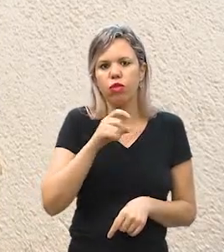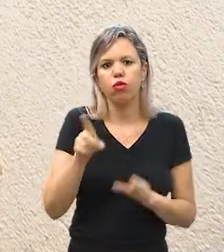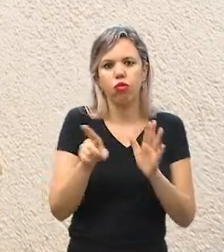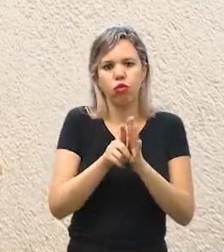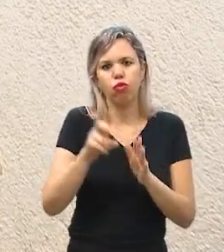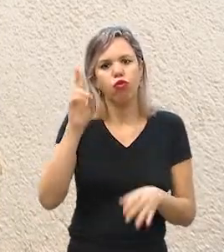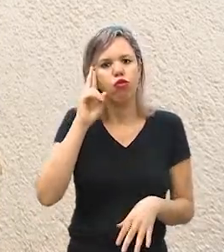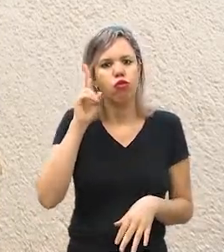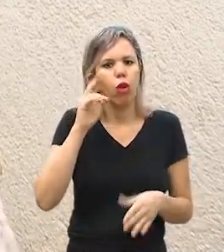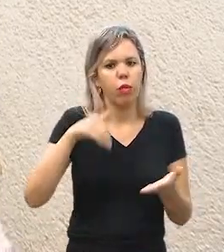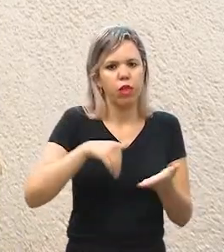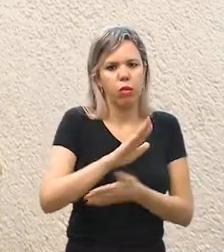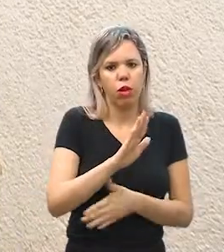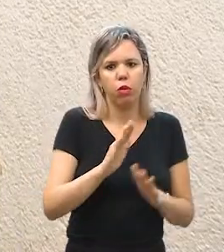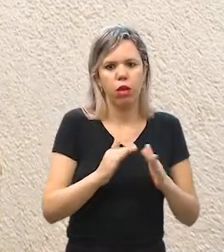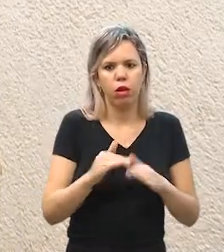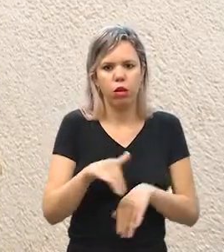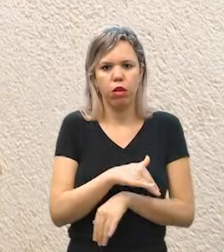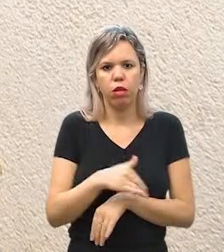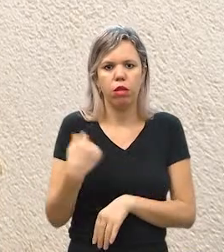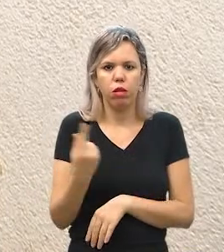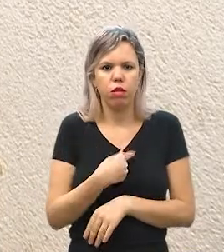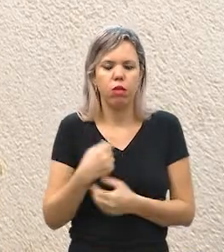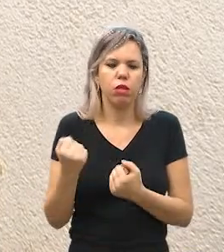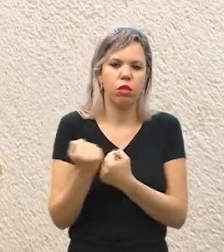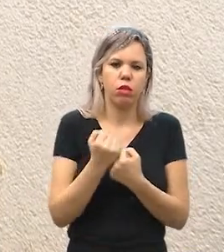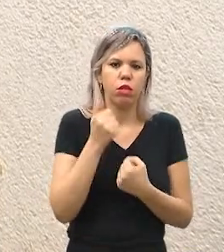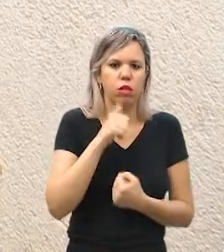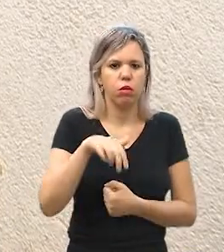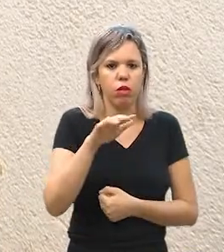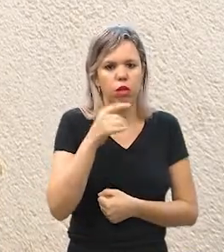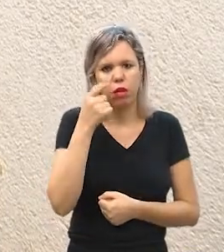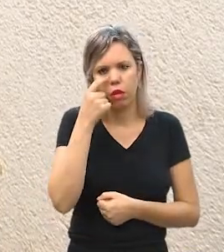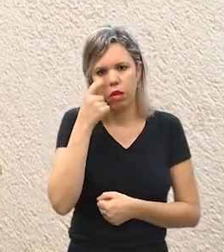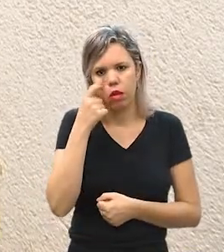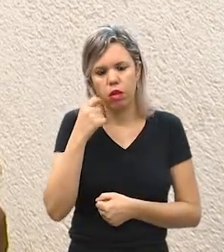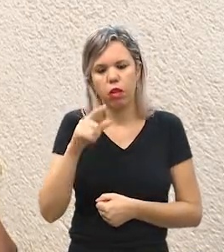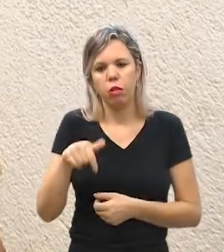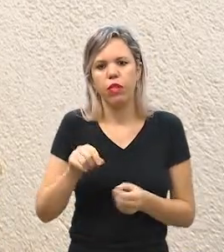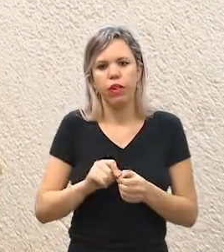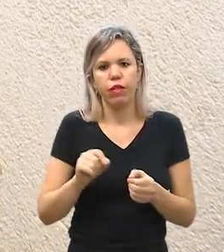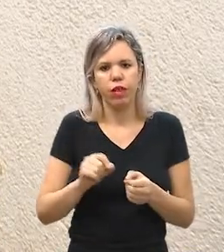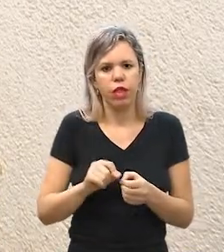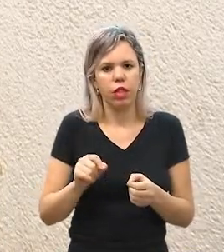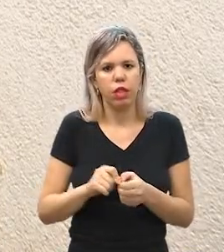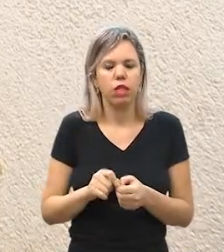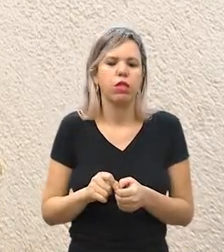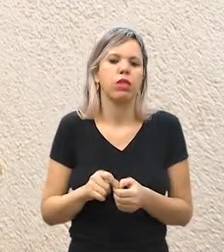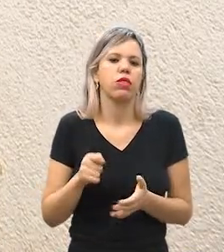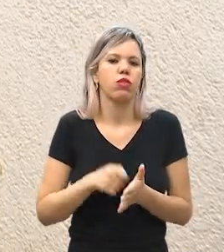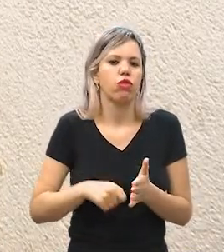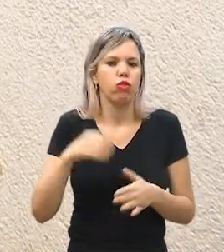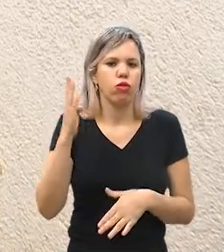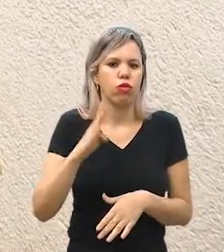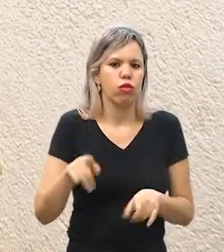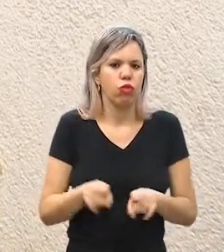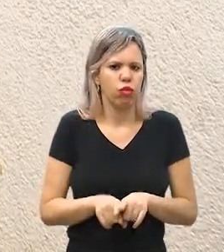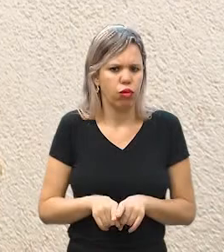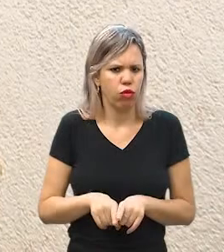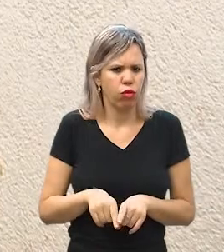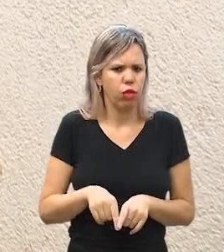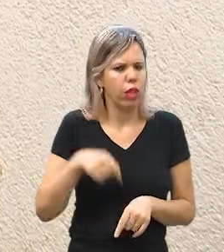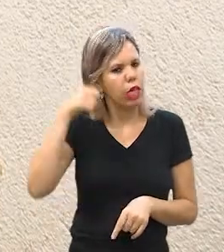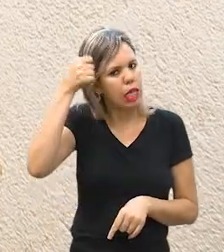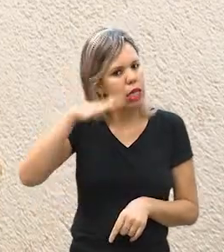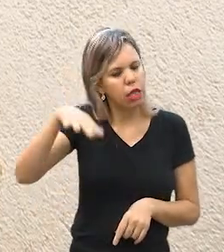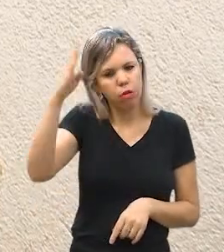na rua. Então a Laudelina começou primeiro recolhendo essas mulheres, certo? Aí ela vai para a Frente Negra Brasileira, ao mesmo tempo que ela vai para a Frente Negra